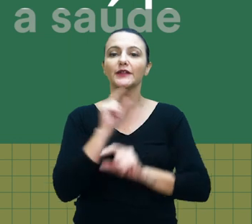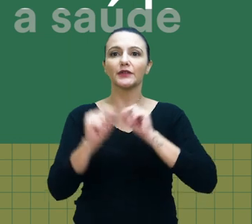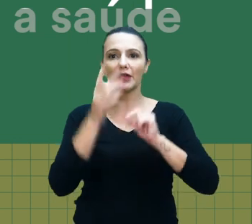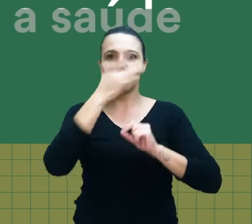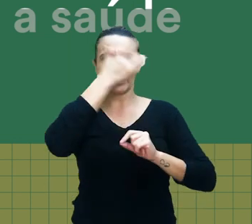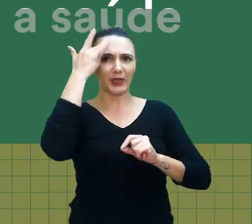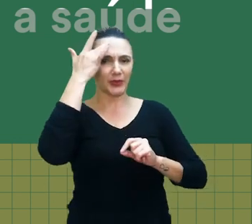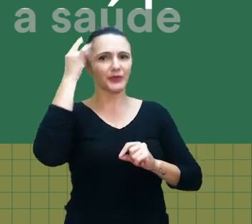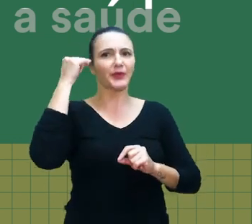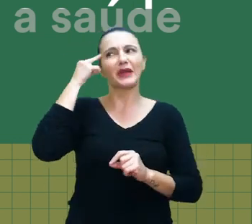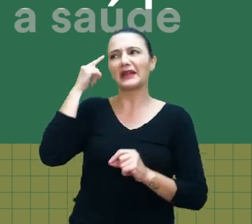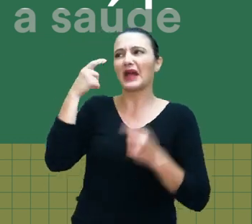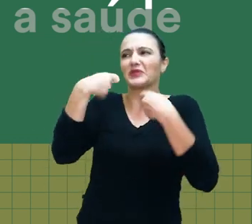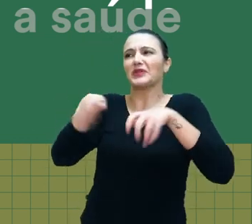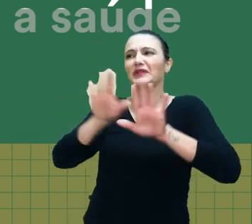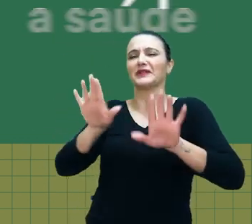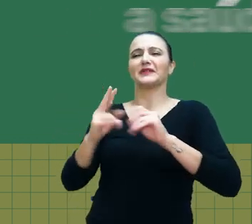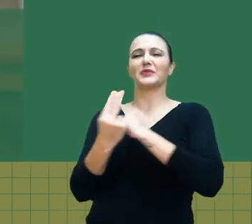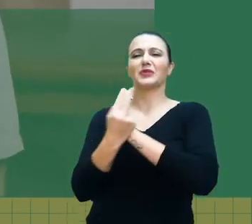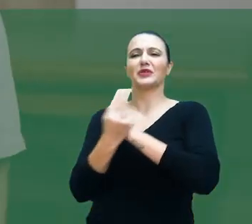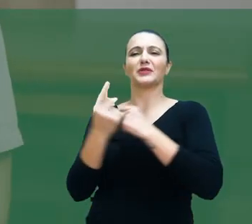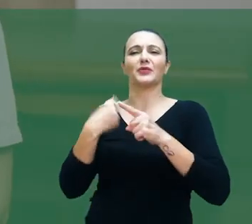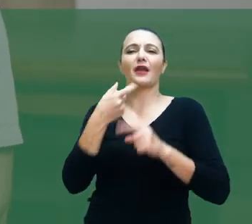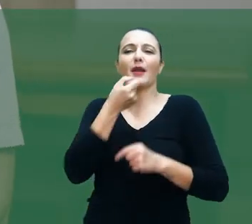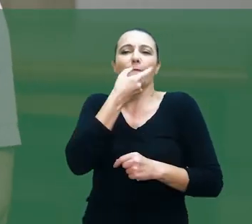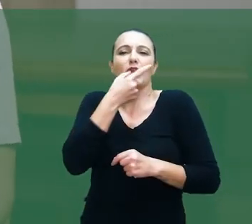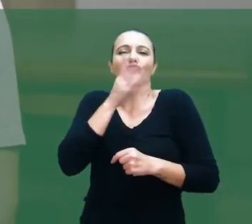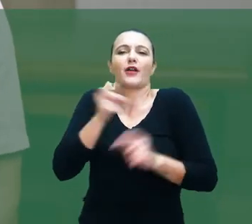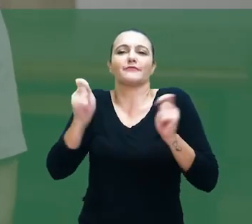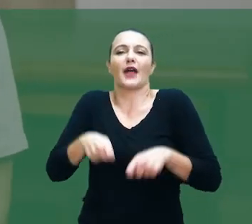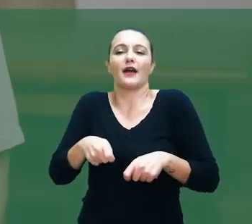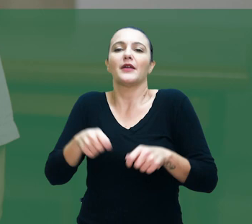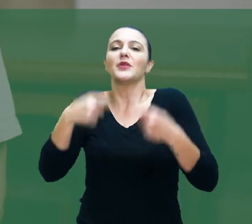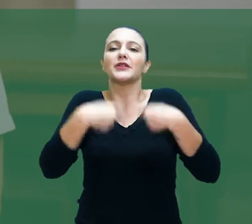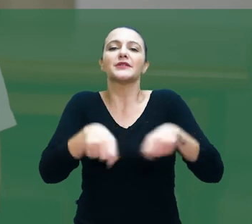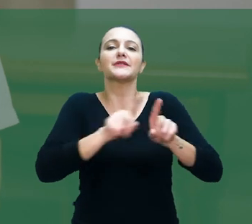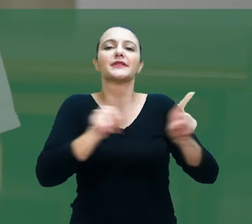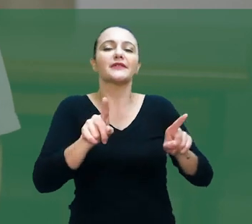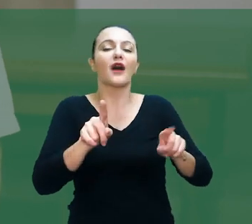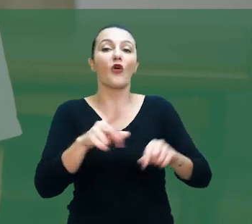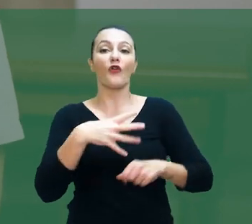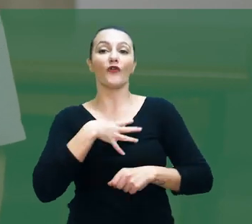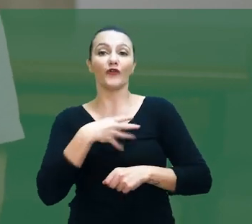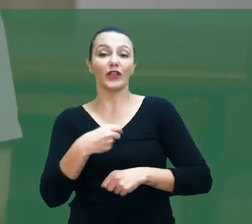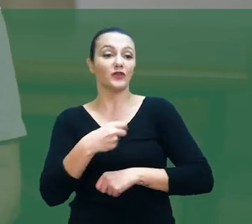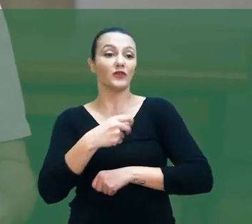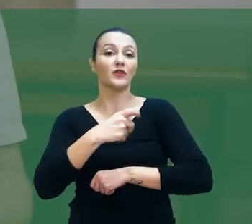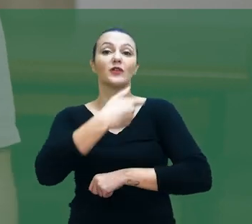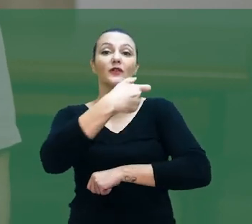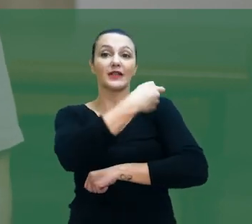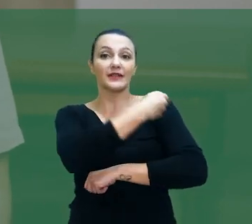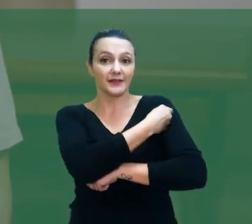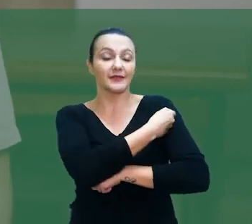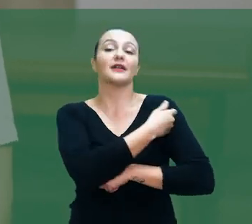eu não preciso me proteger porque tal remédio funciona, eu não preciso vacinar meu filho, porque isso, na verdade, pode trazer